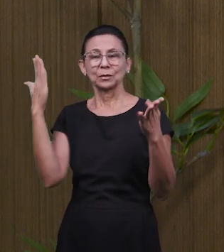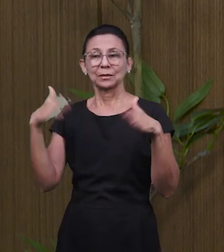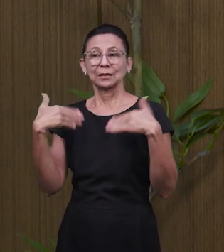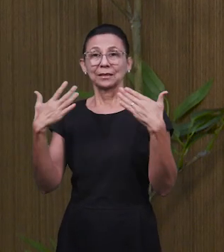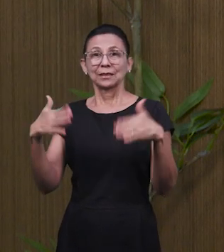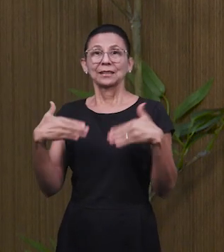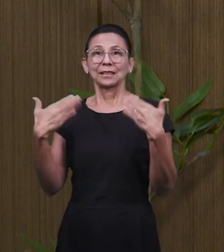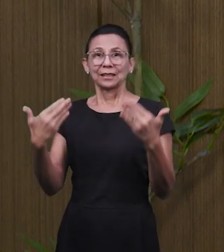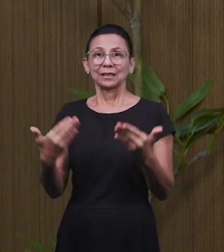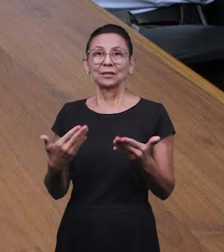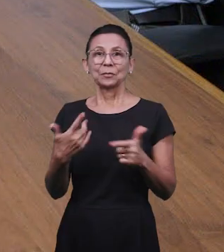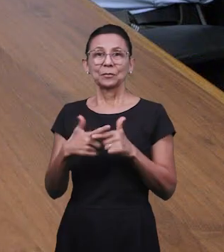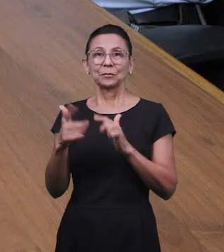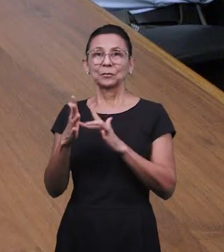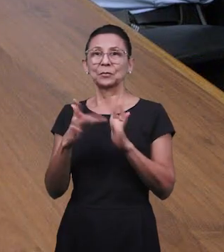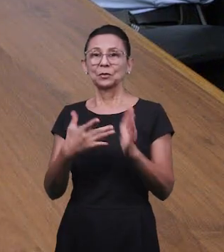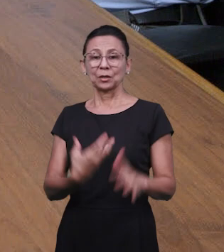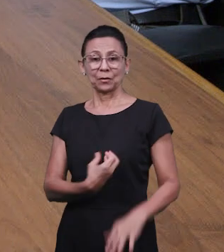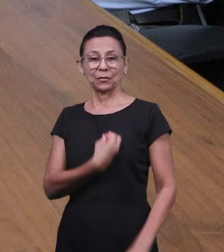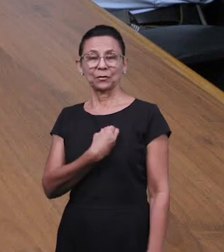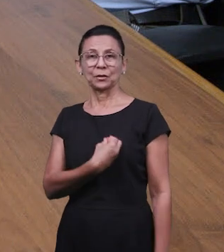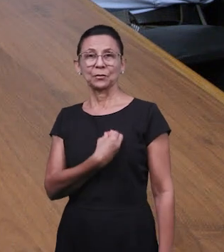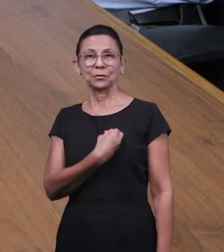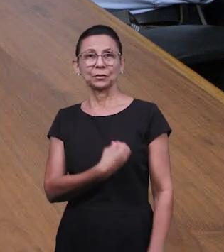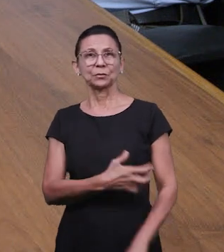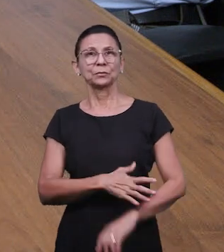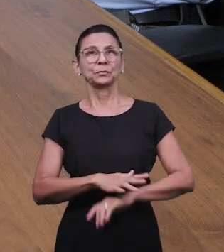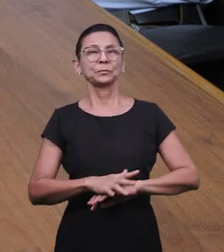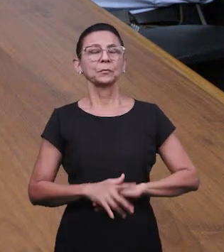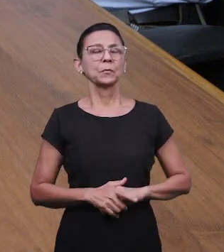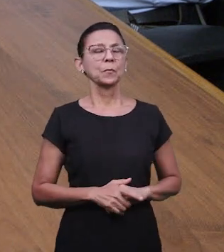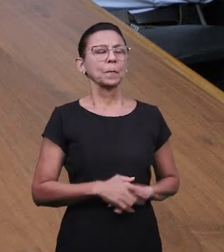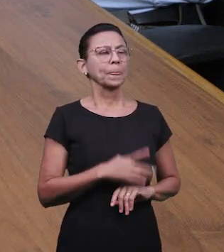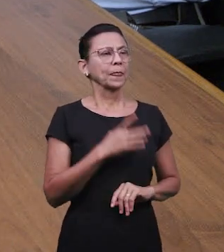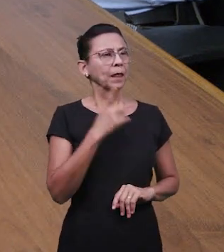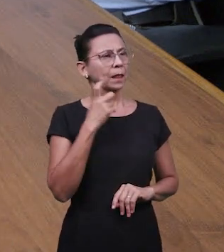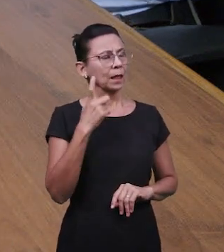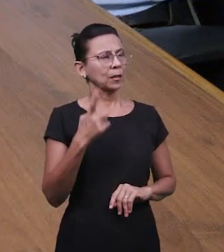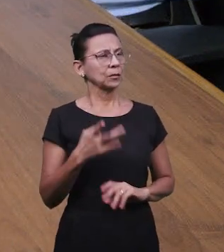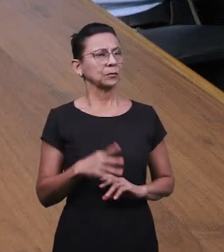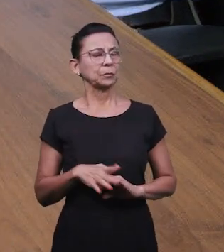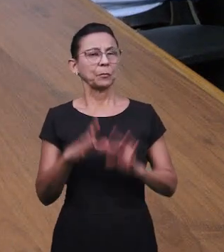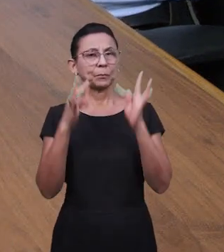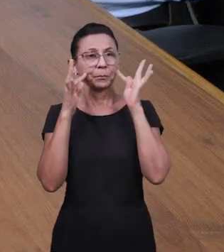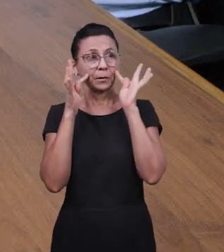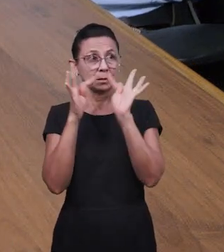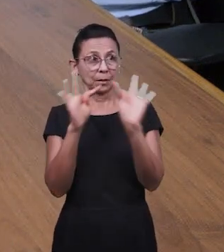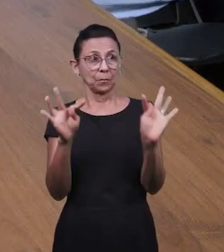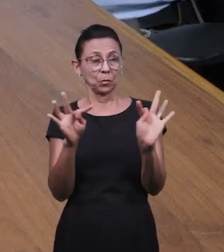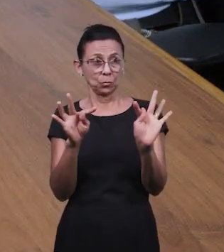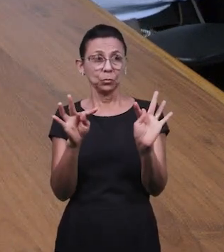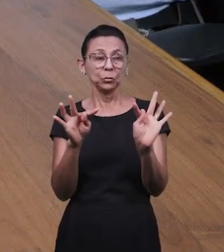Ele e Ele está vivo. É interessante que a mensagem, o testemunho deles,